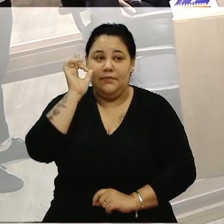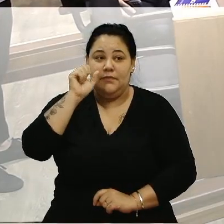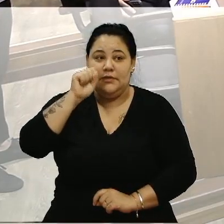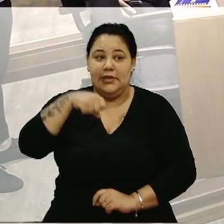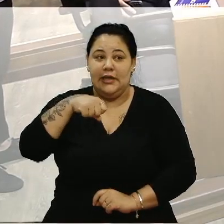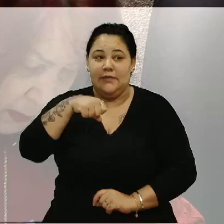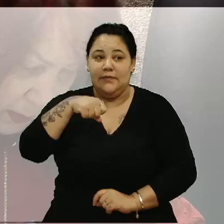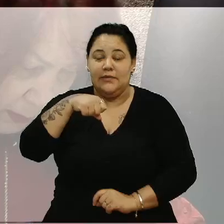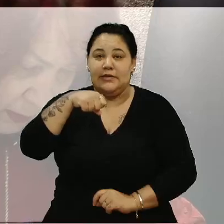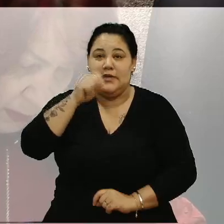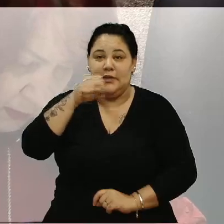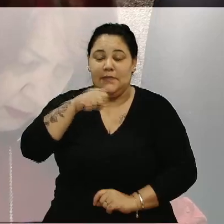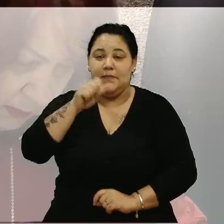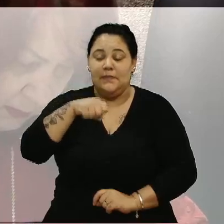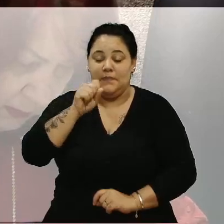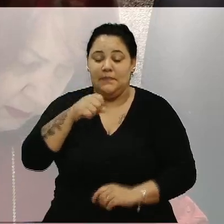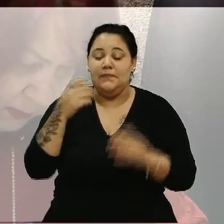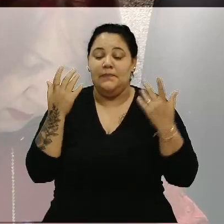Hospital Pompeia,